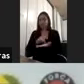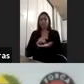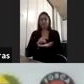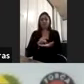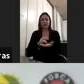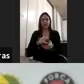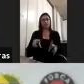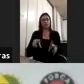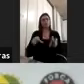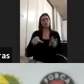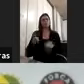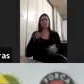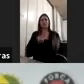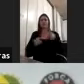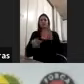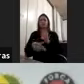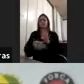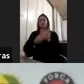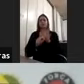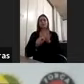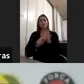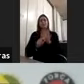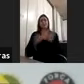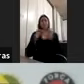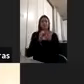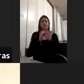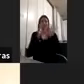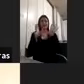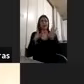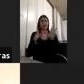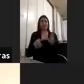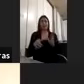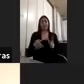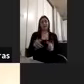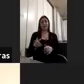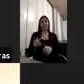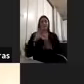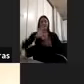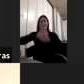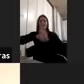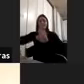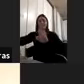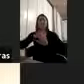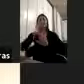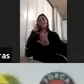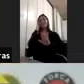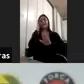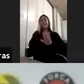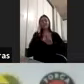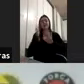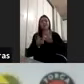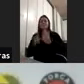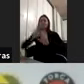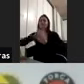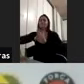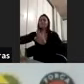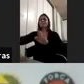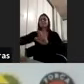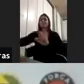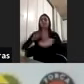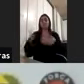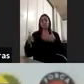para eles qual é o jogo da empresa. Então, assim, eles estão extremamente fechados com o sindicato. E estou te dizendo